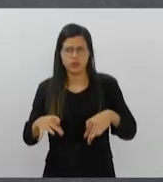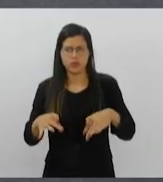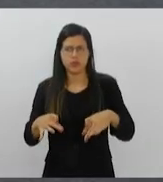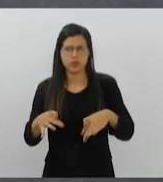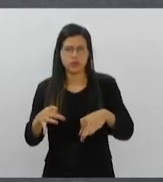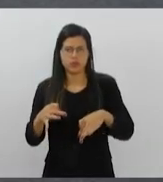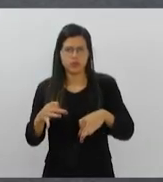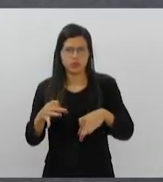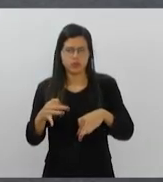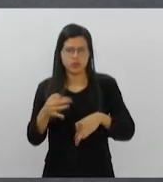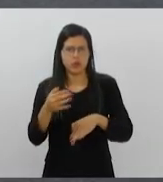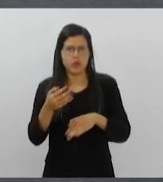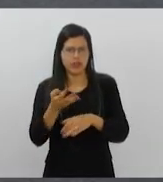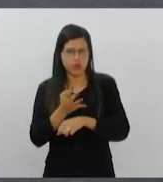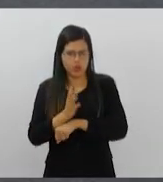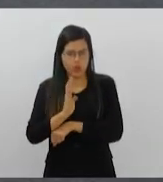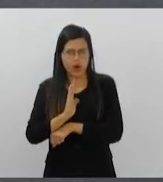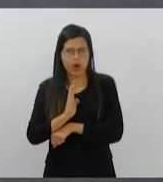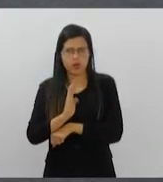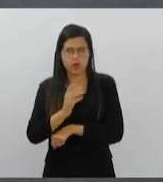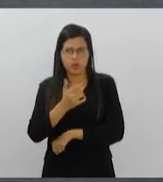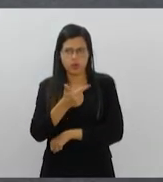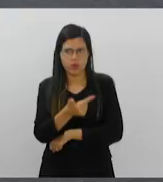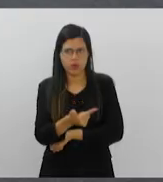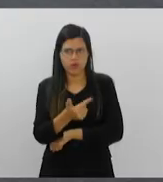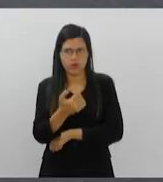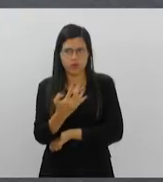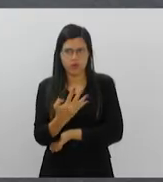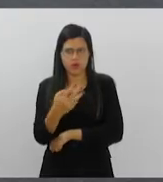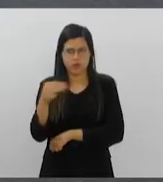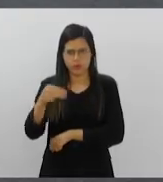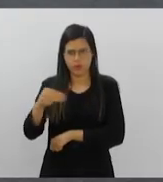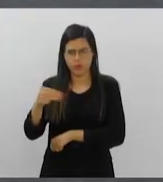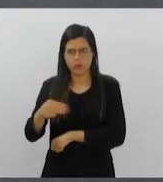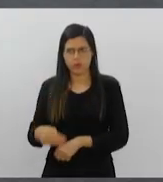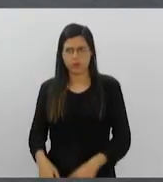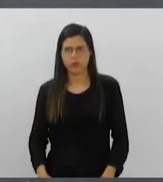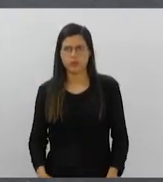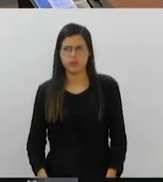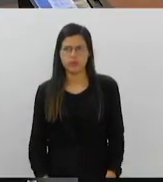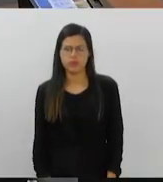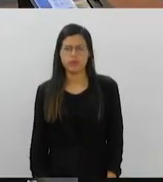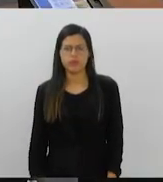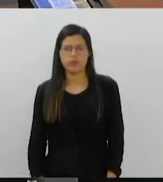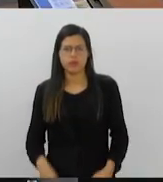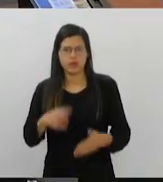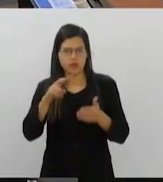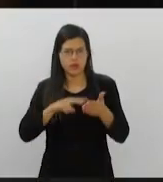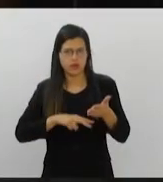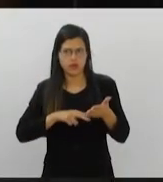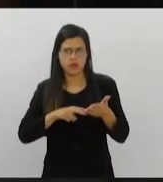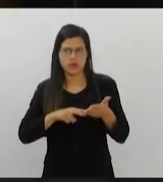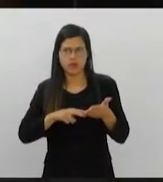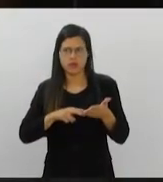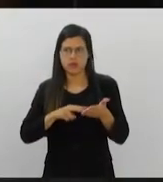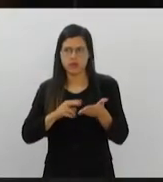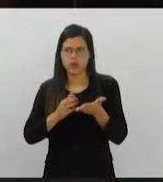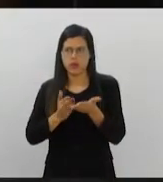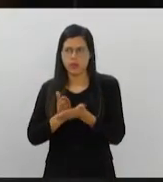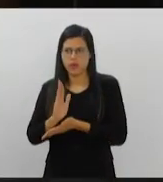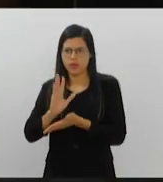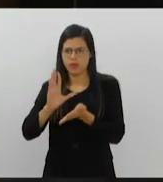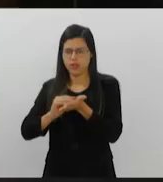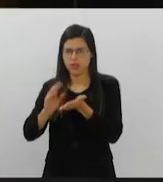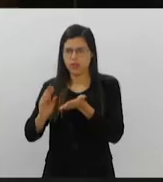às 16 horas e 24 minutos. Lida e